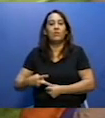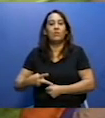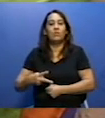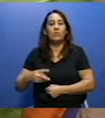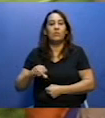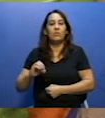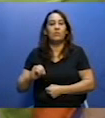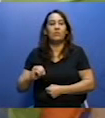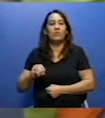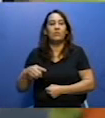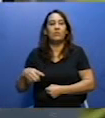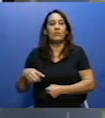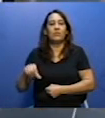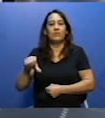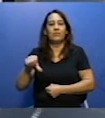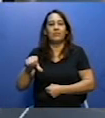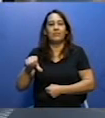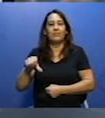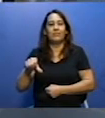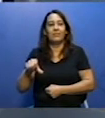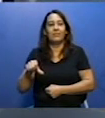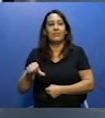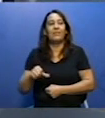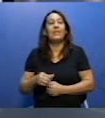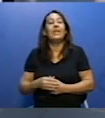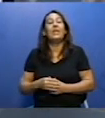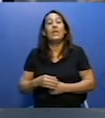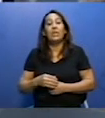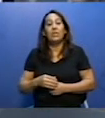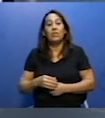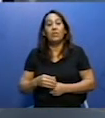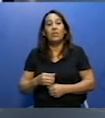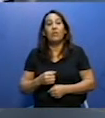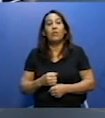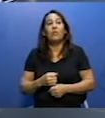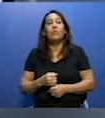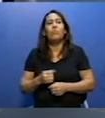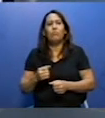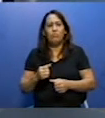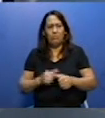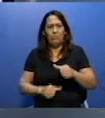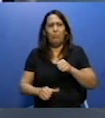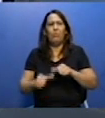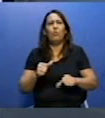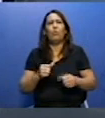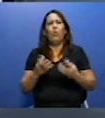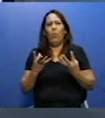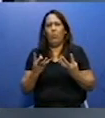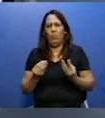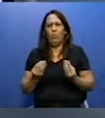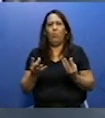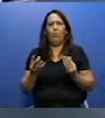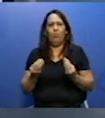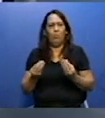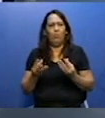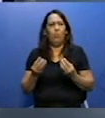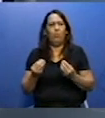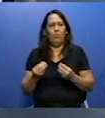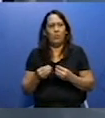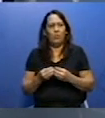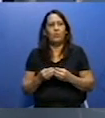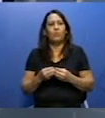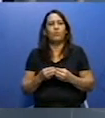professora. 2019, do ano passado. Mudou muito, não mudou? É a mesma avenida.